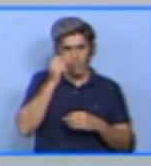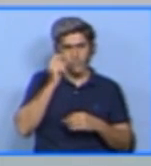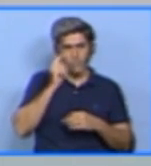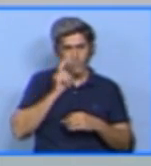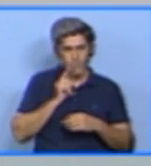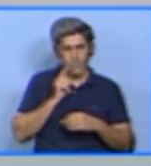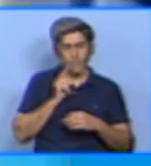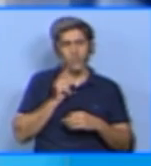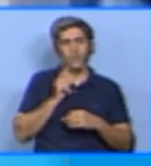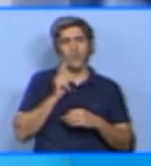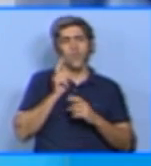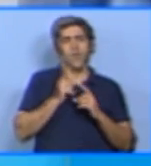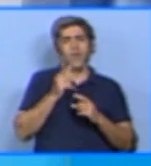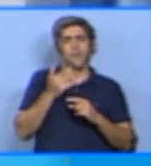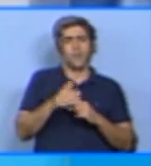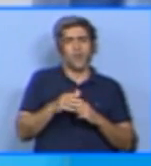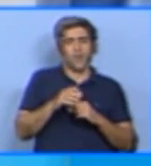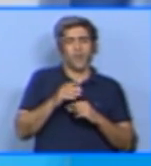mulheres diante daquilo que é mau.